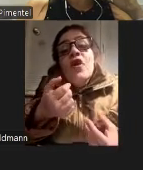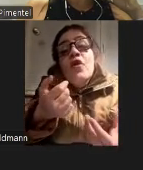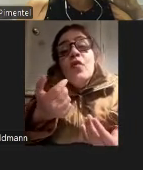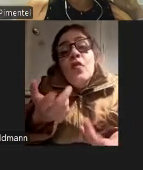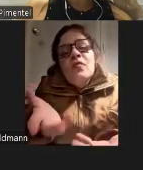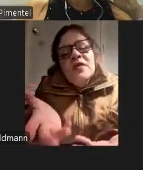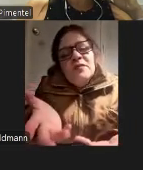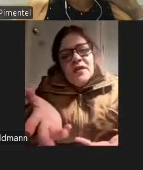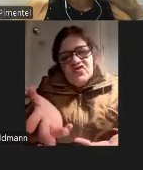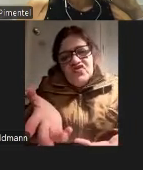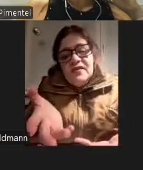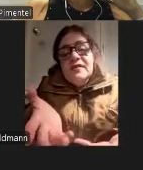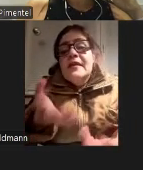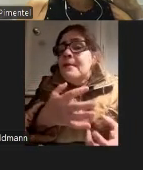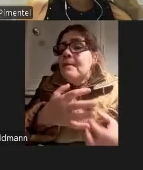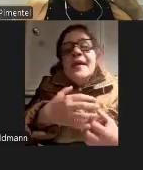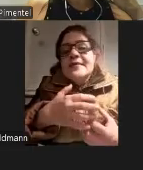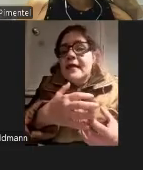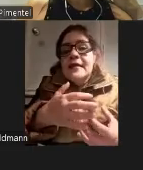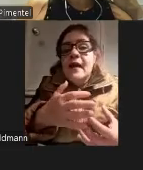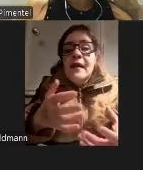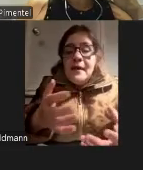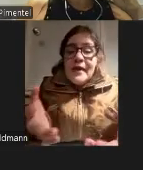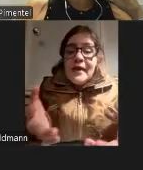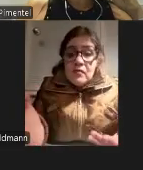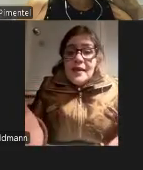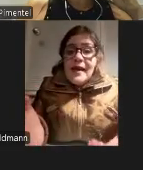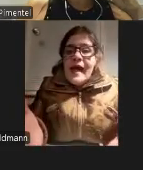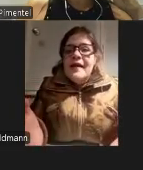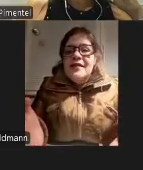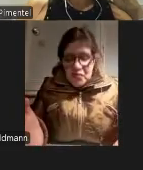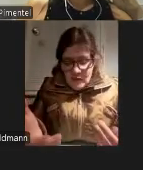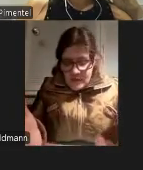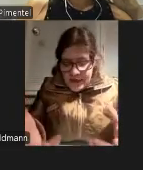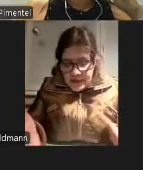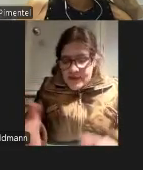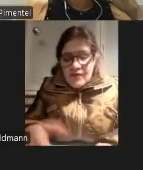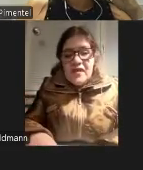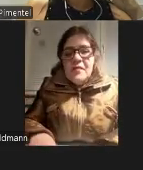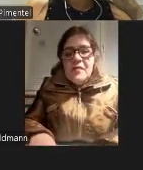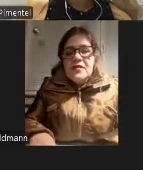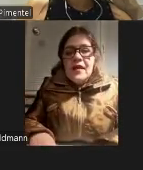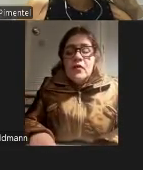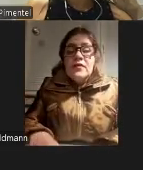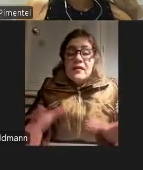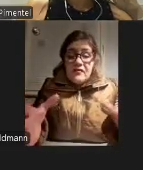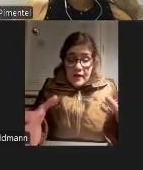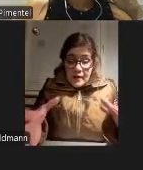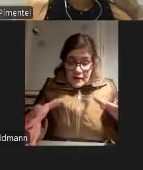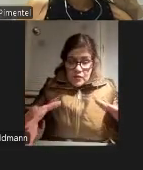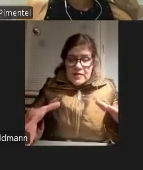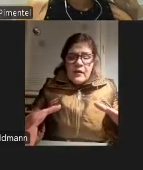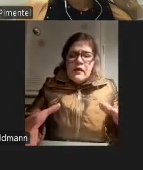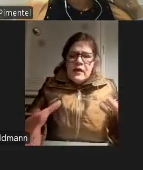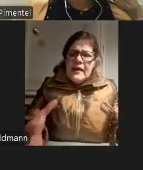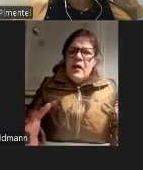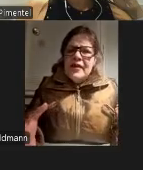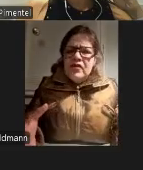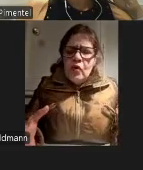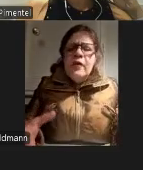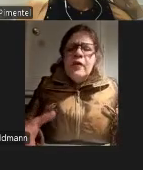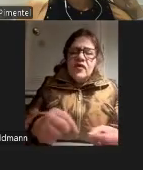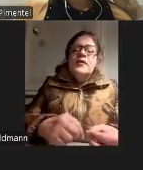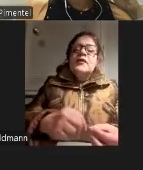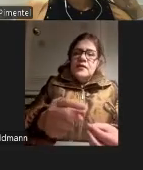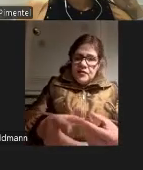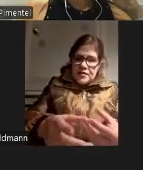de volume, minha gente. Ninguém pensa que parece um milagre. Eu sou médica, mas eu É. fico impressionada quando você vê ele